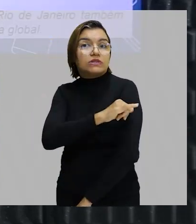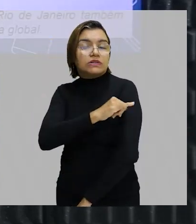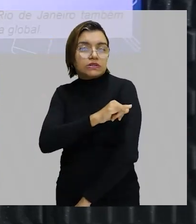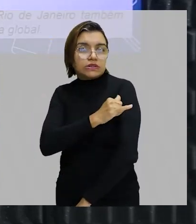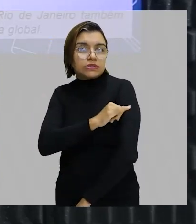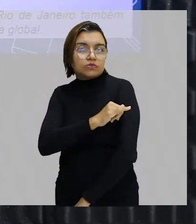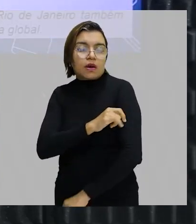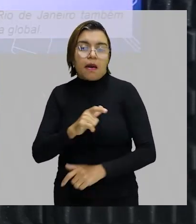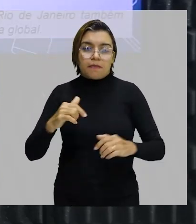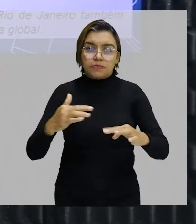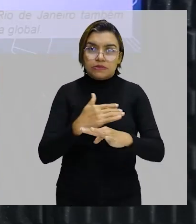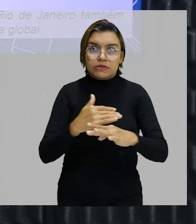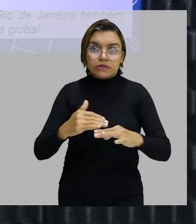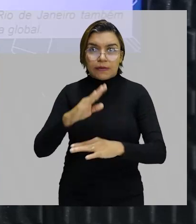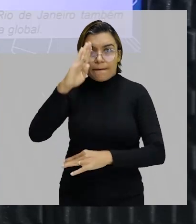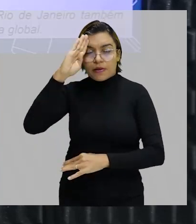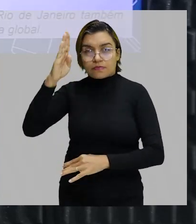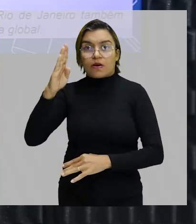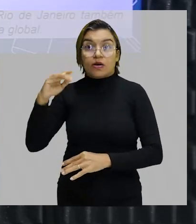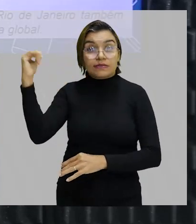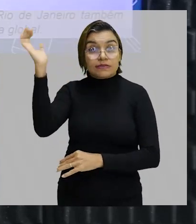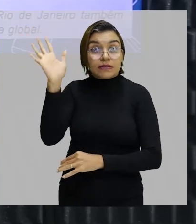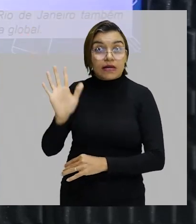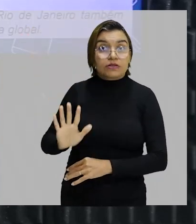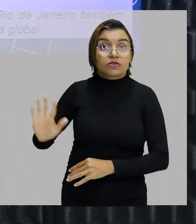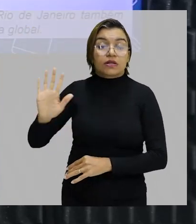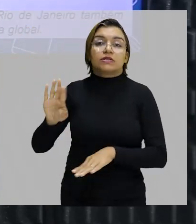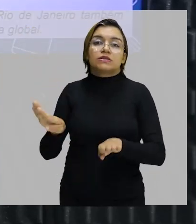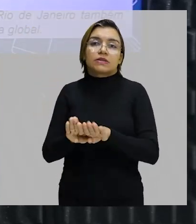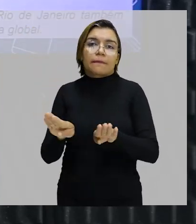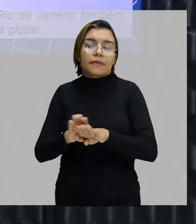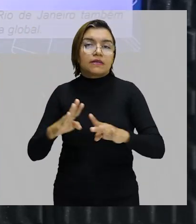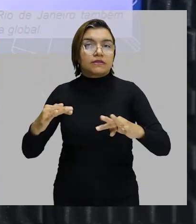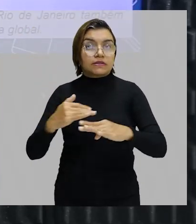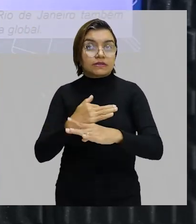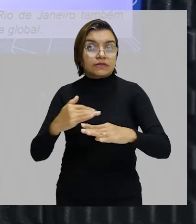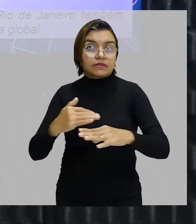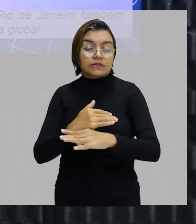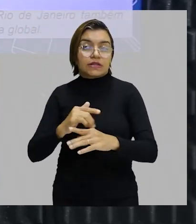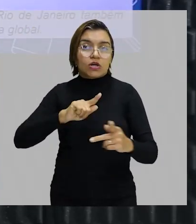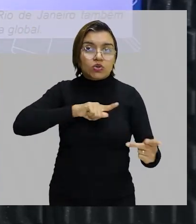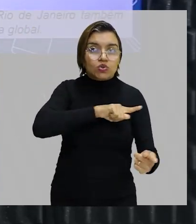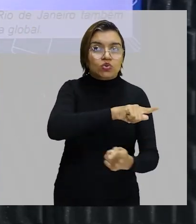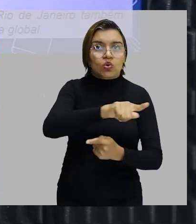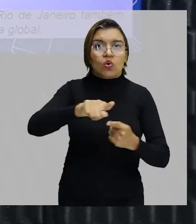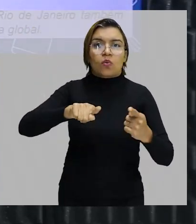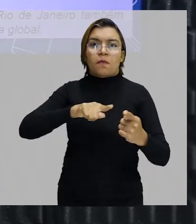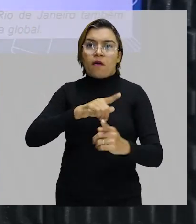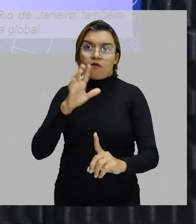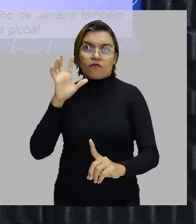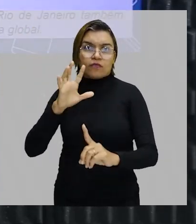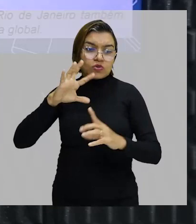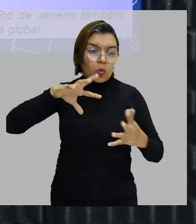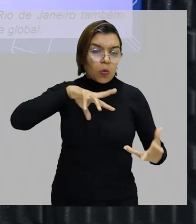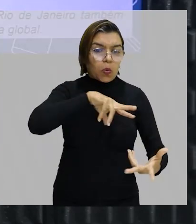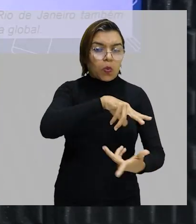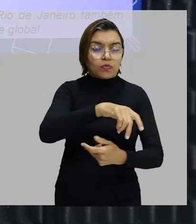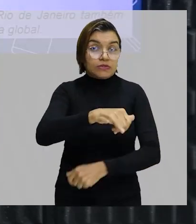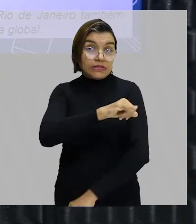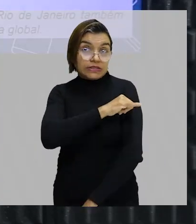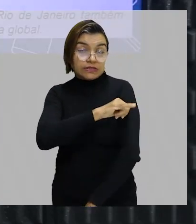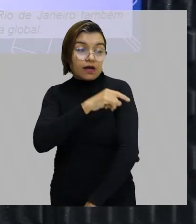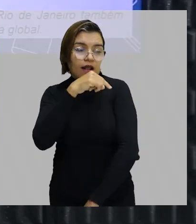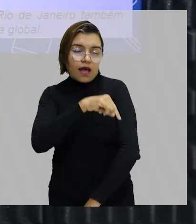seja, influenciam em território nacional, são cidades globais também, ou seja, são cidades que têm influência mundial. Né? Rio de Janeiro, uma